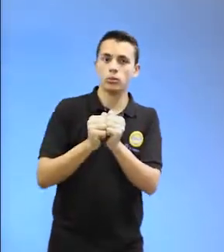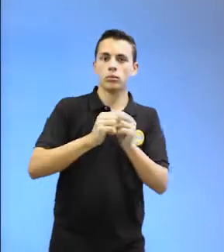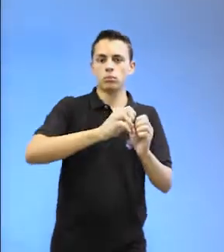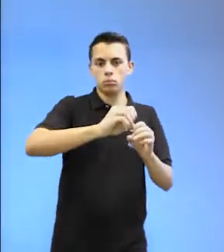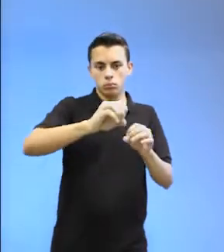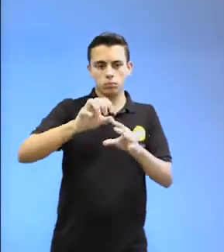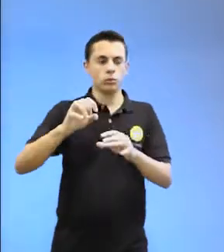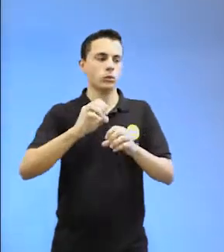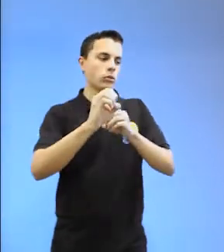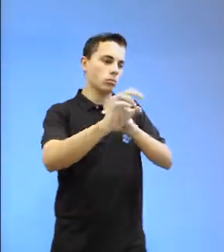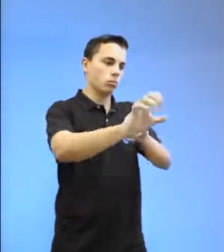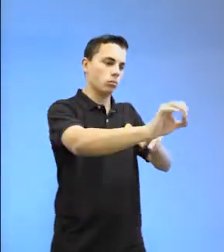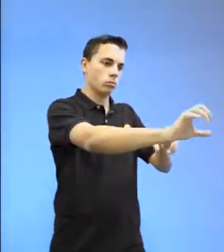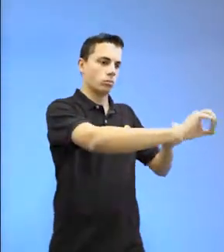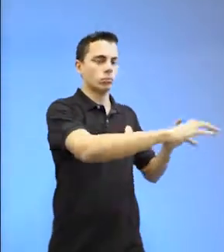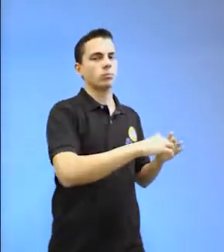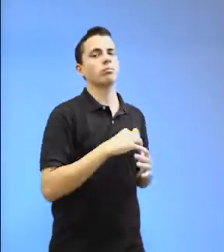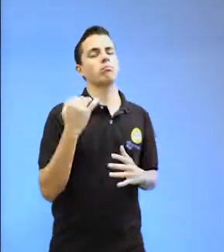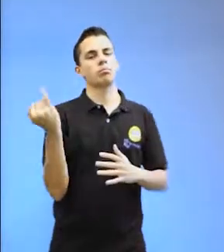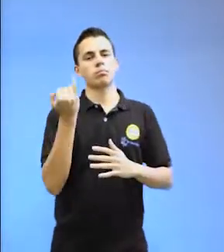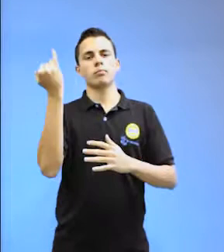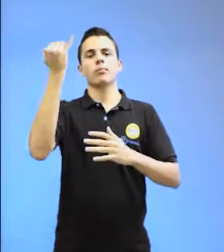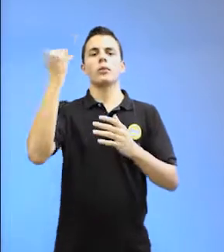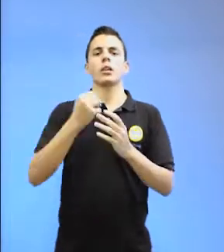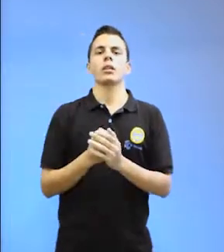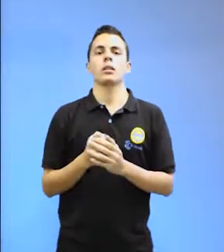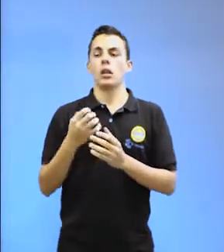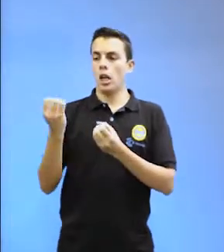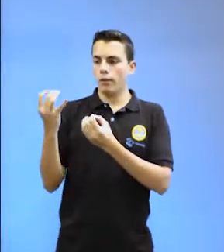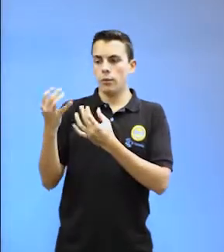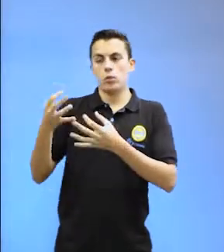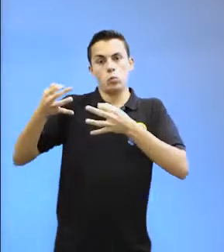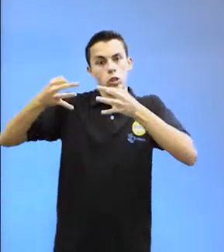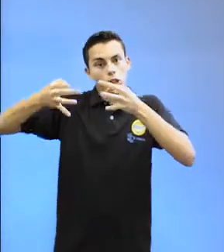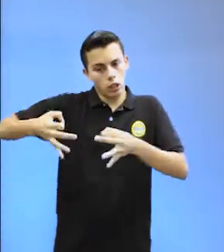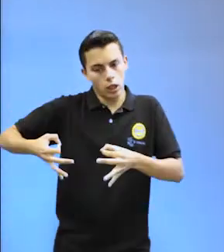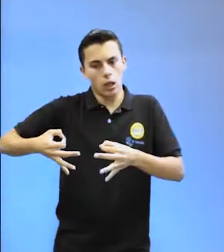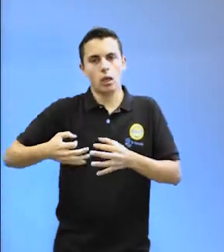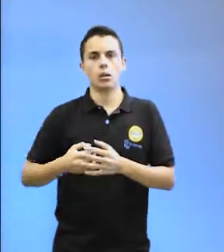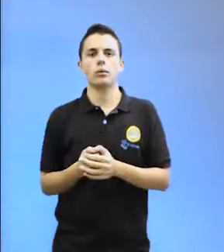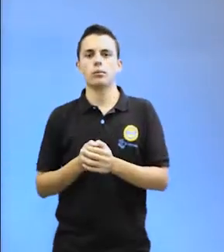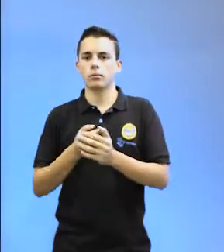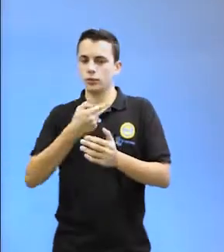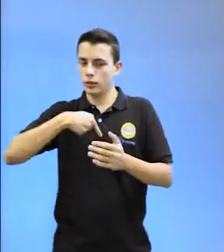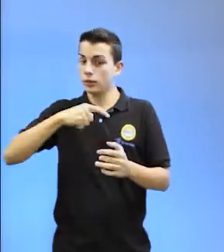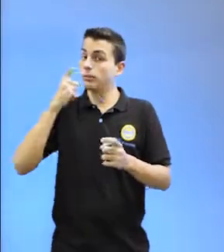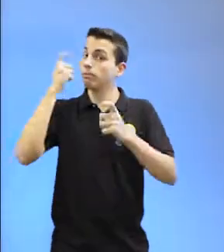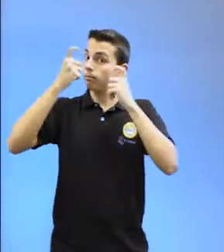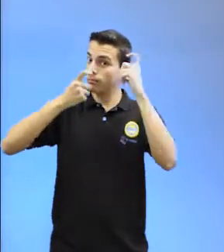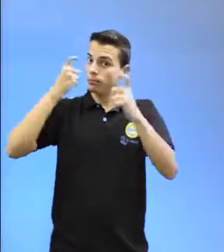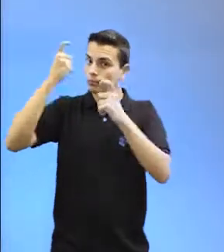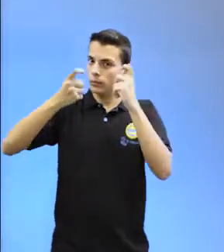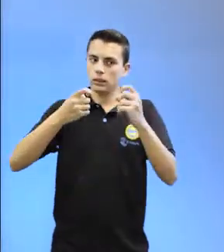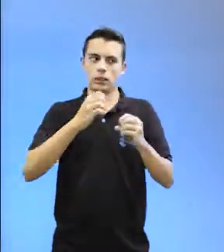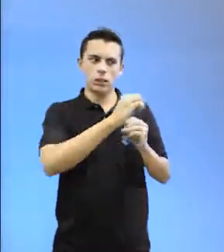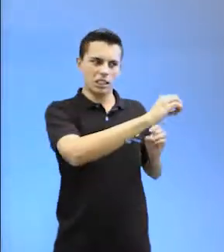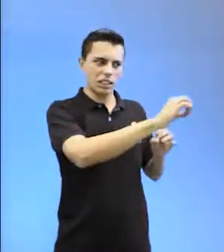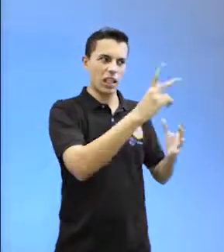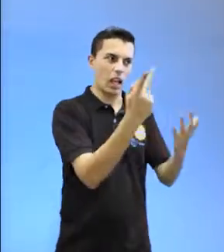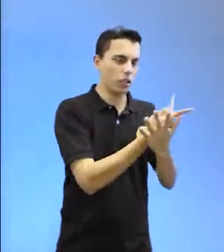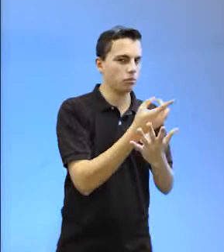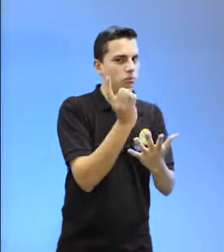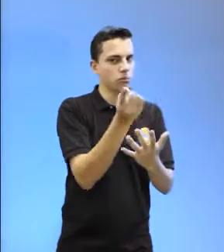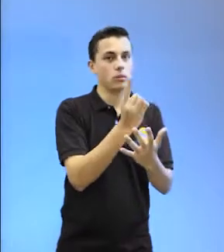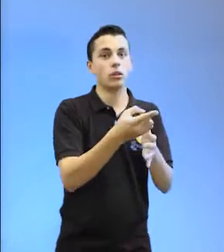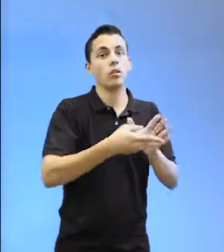informação precisa, uma informação correta. Tá. A gente tem a preocupação, a gente tem assessoria de médicos que